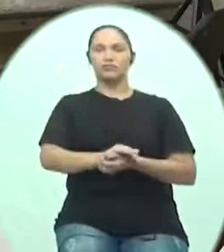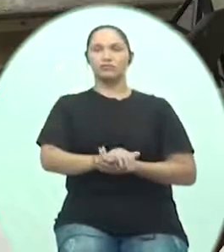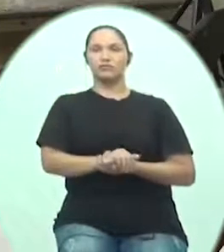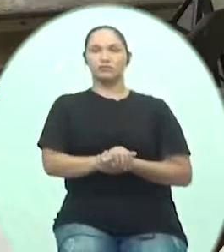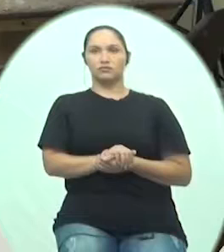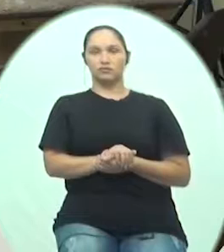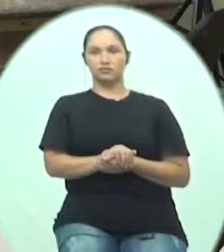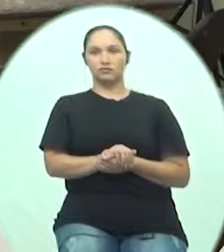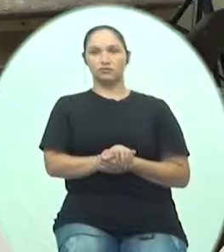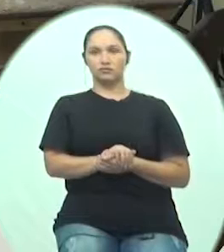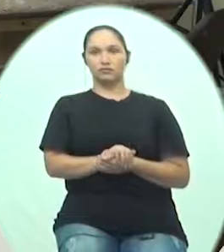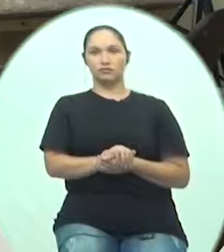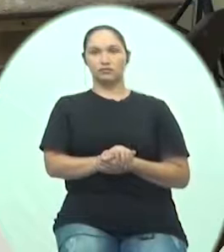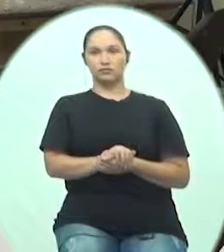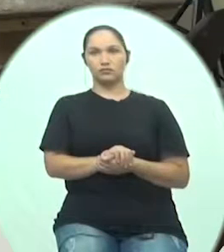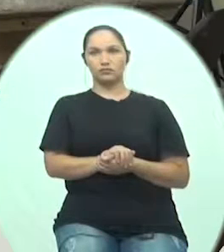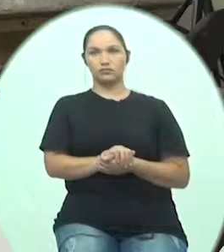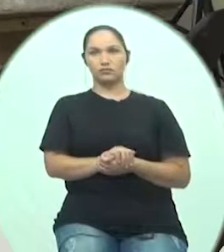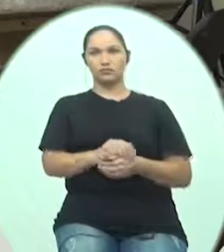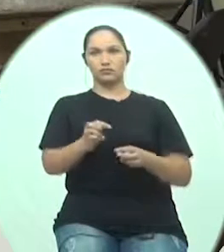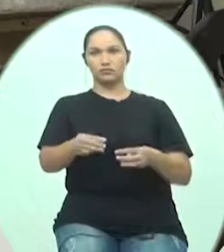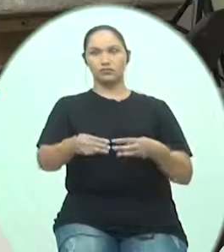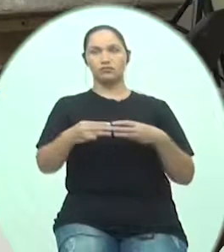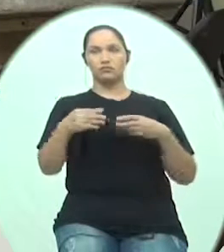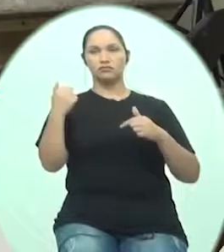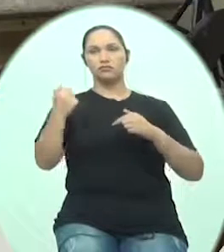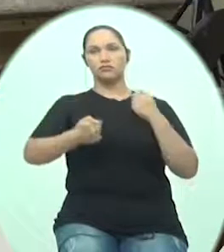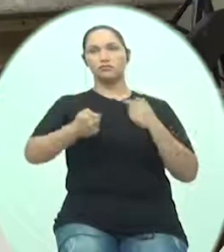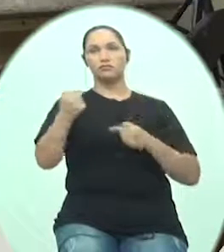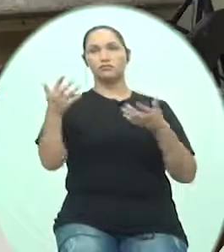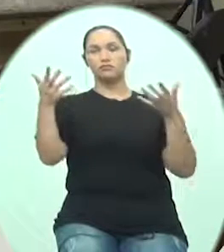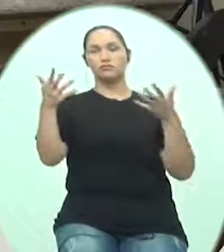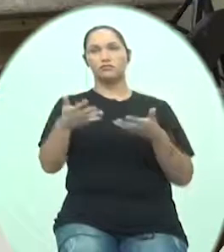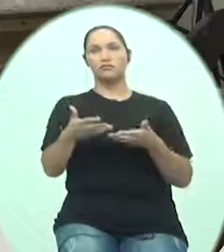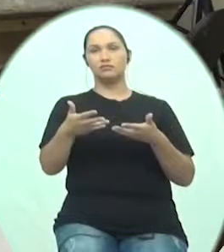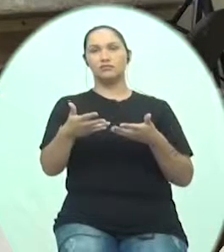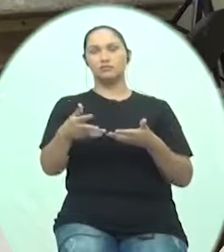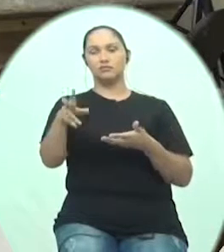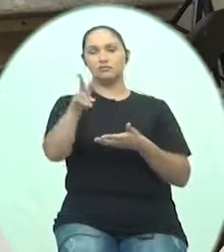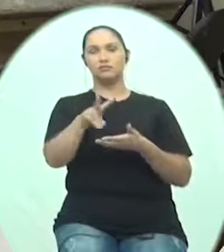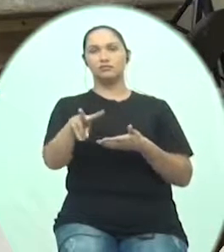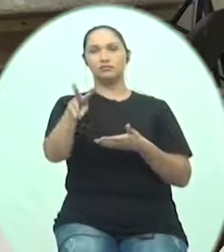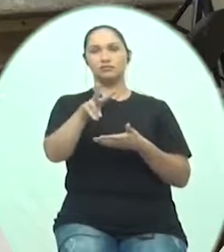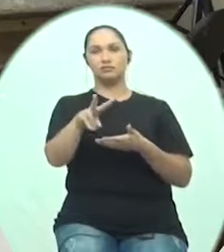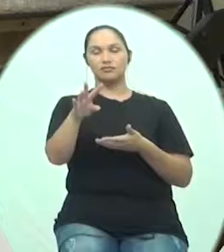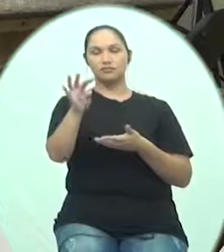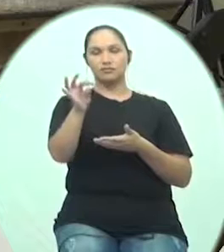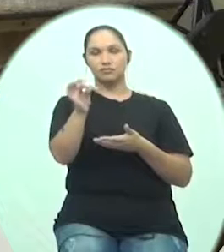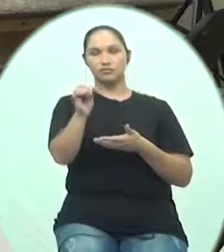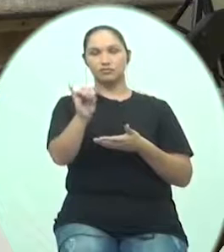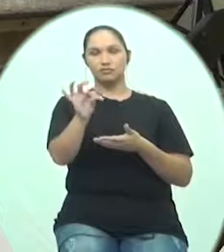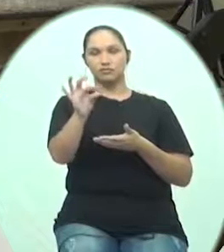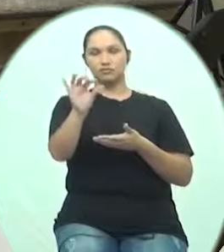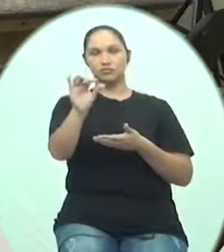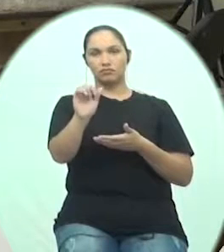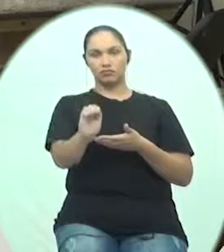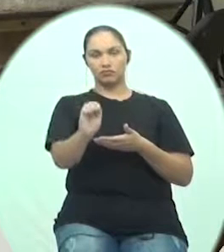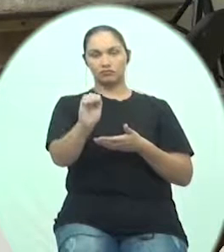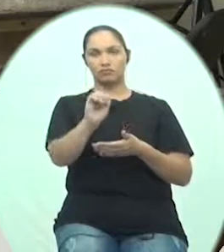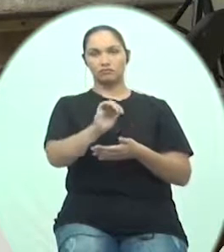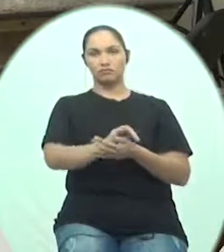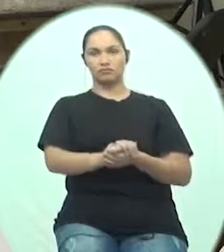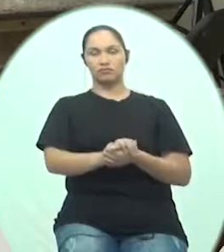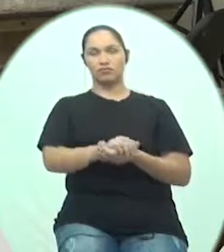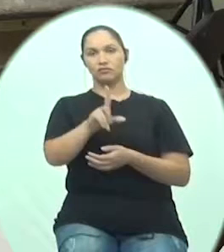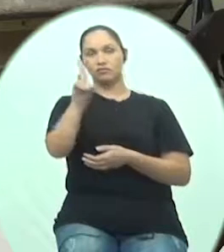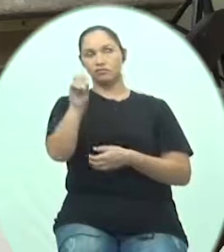obrigado a Moção Continua em discussão com a palavra o vereador Tita beloli